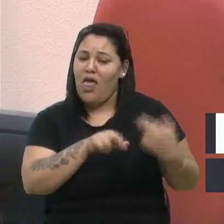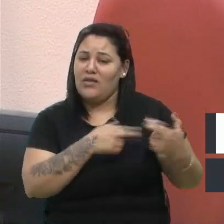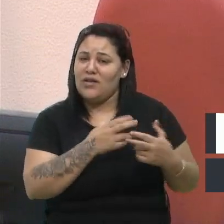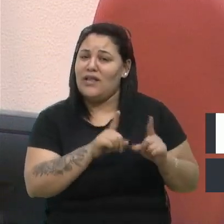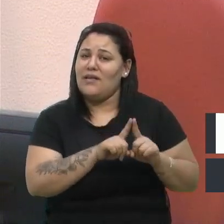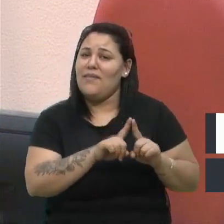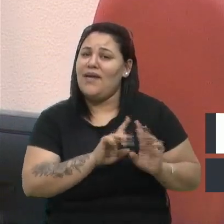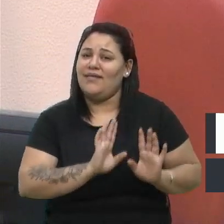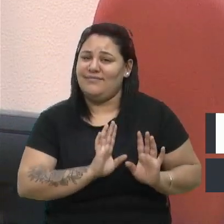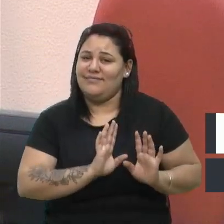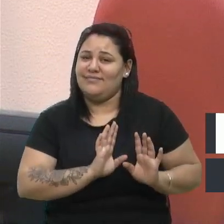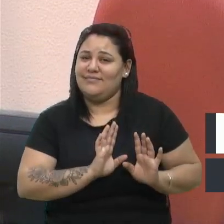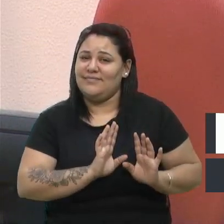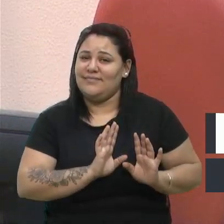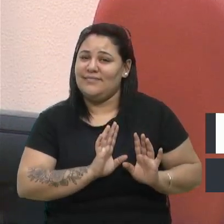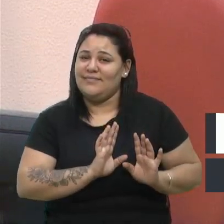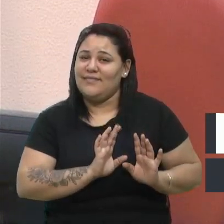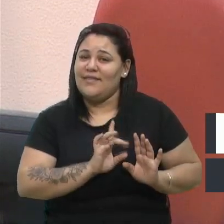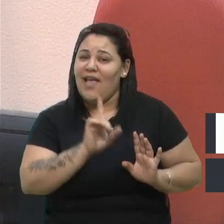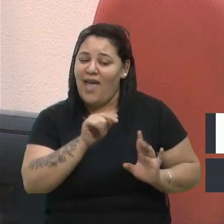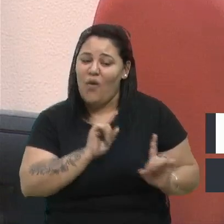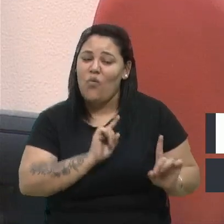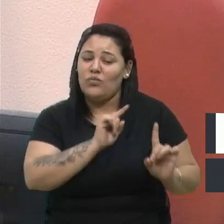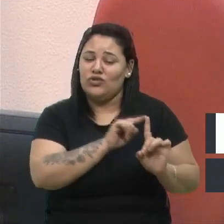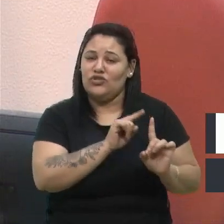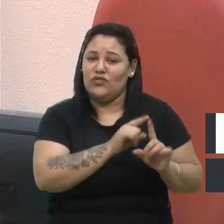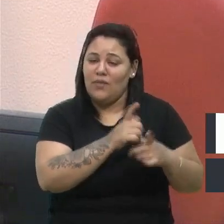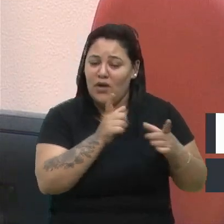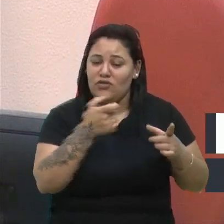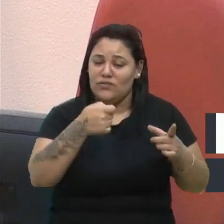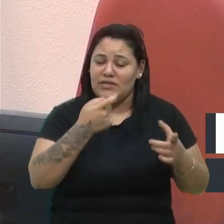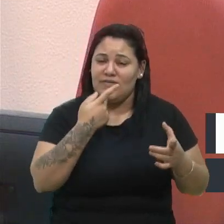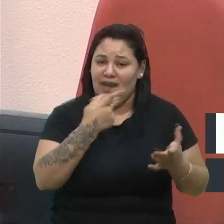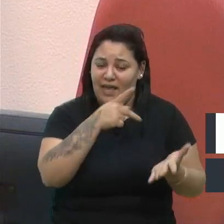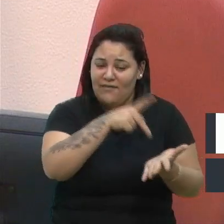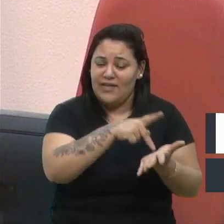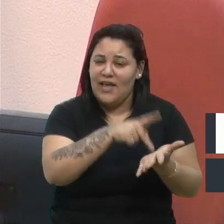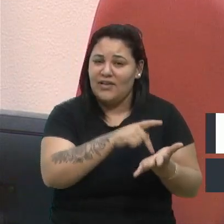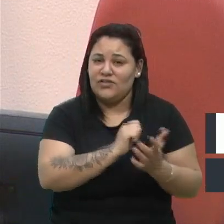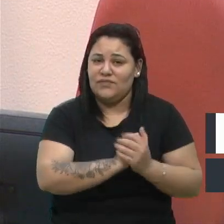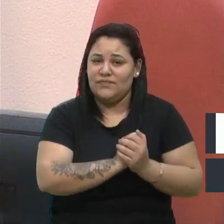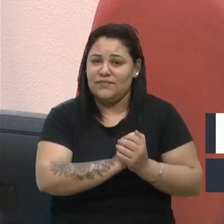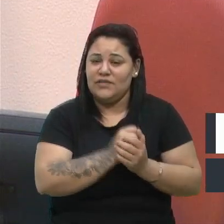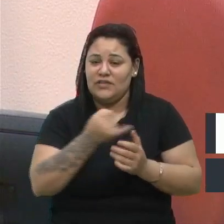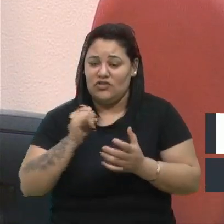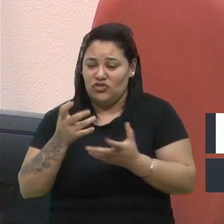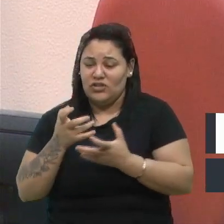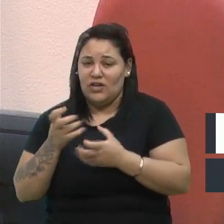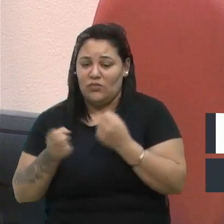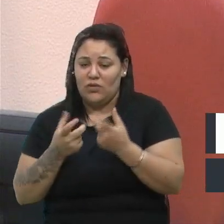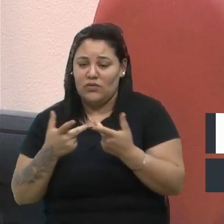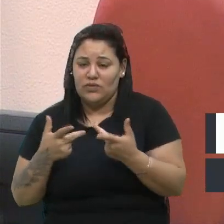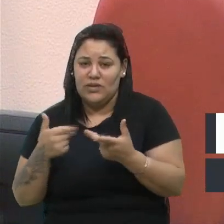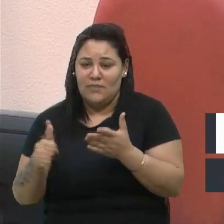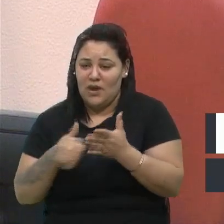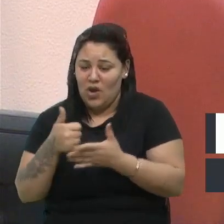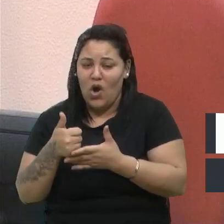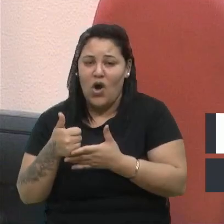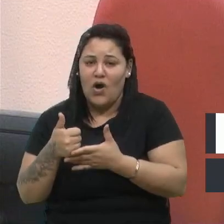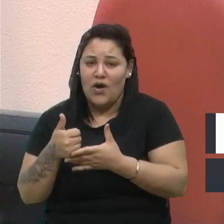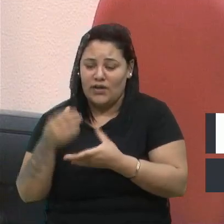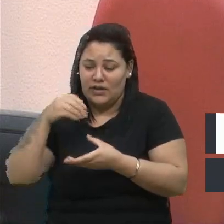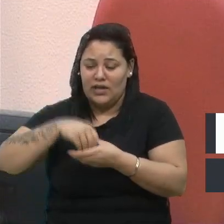causa maior, gente que busca, tem que falar a verdade, gente que busca alguma coisa melhor dentro da política para